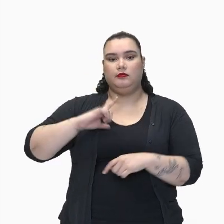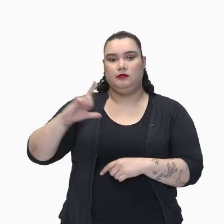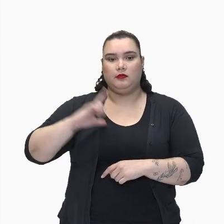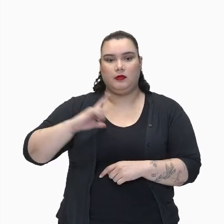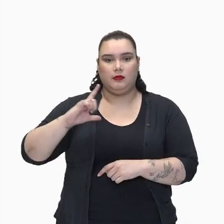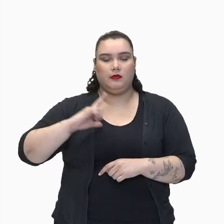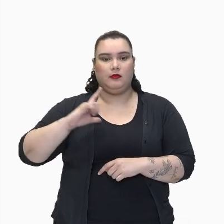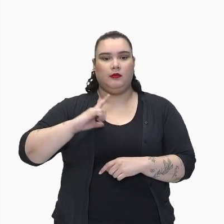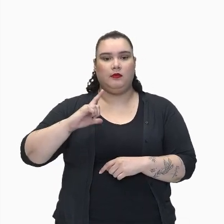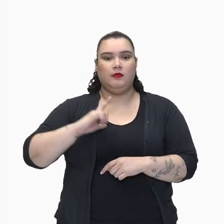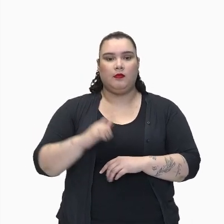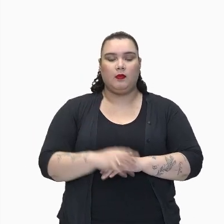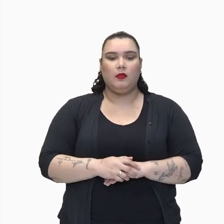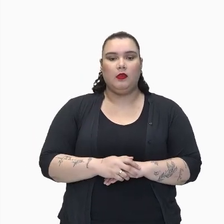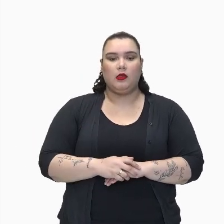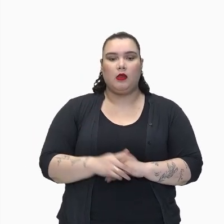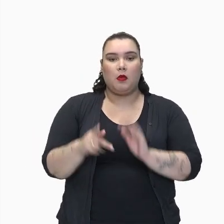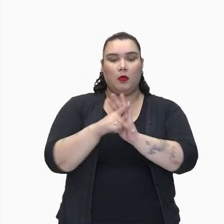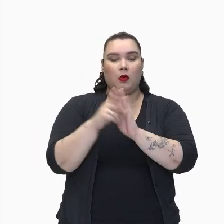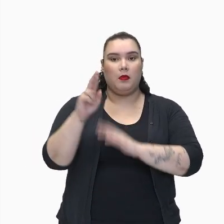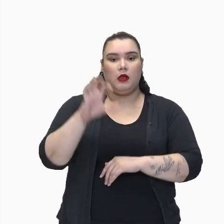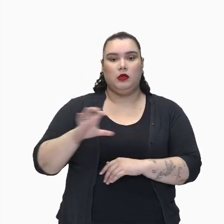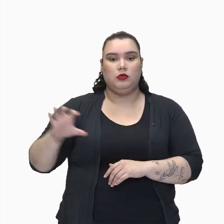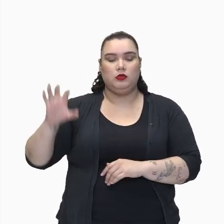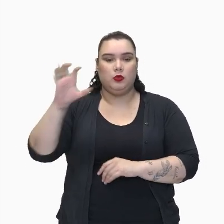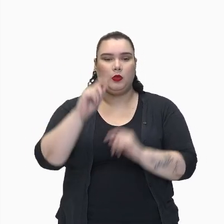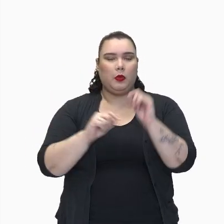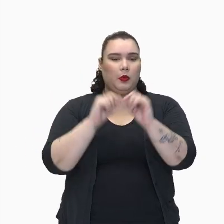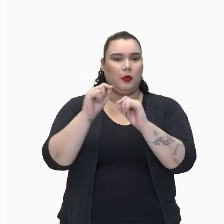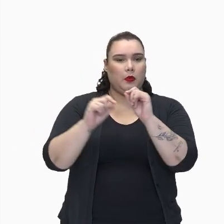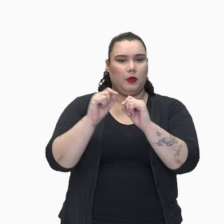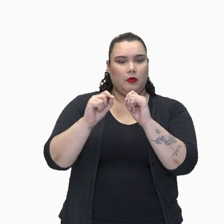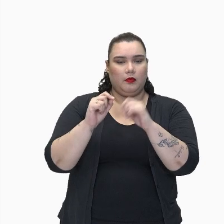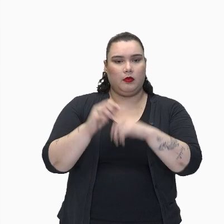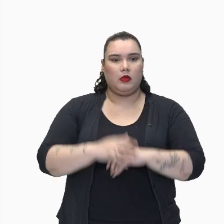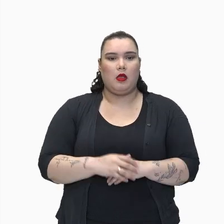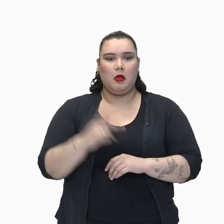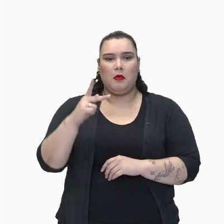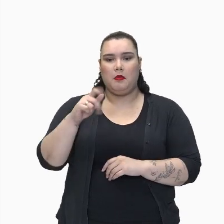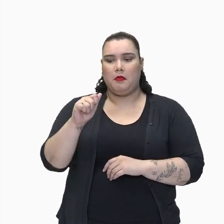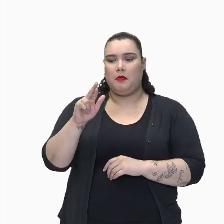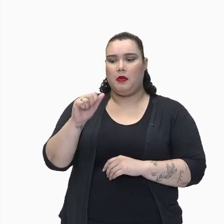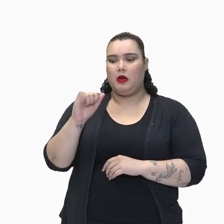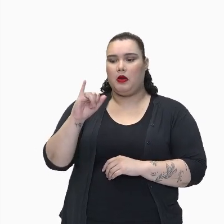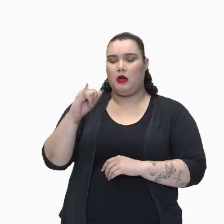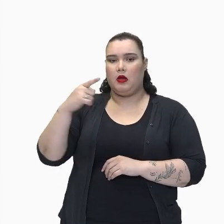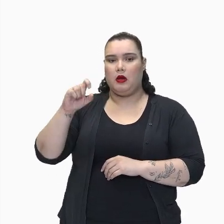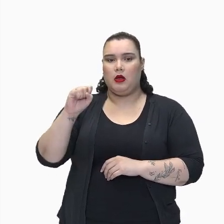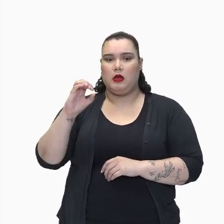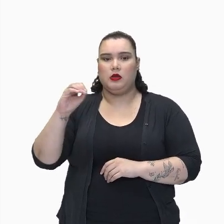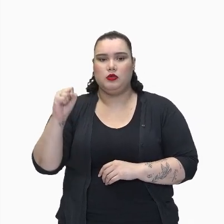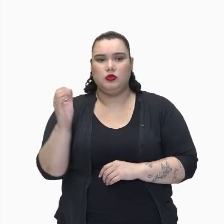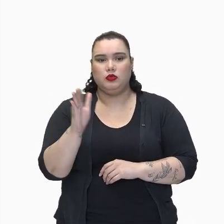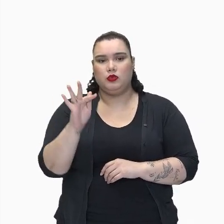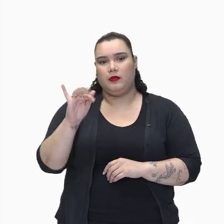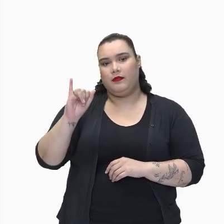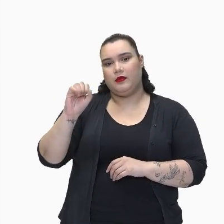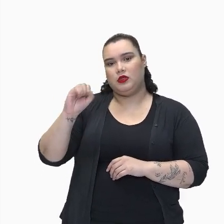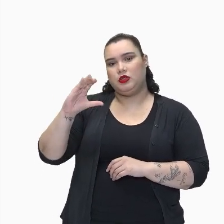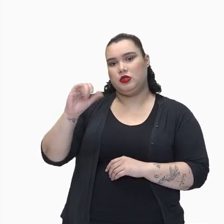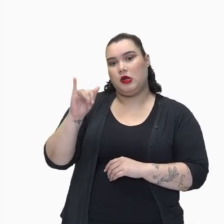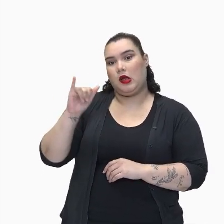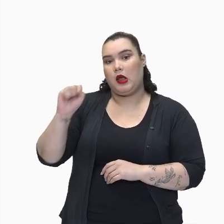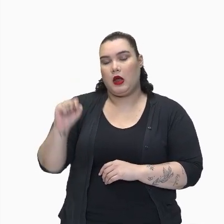que se fala muito sobre aquelas regiões, sobre os chamados paraísos fiscais. O que seriam os paraísos fiscais,